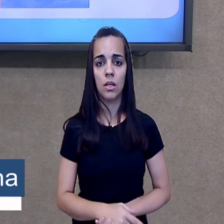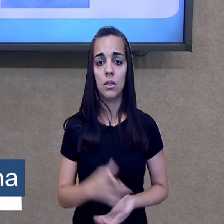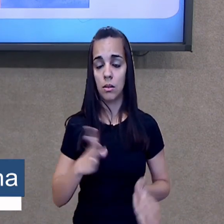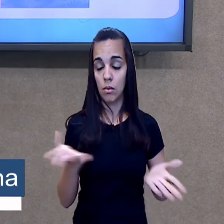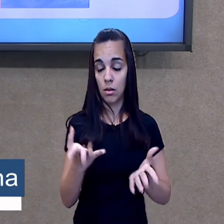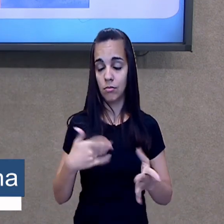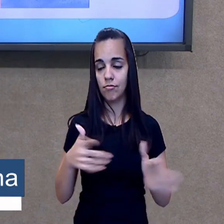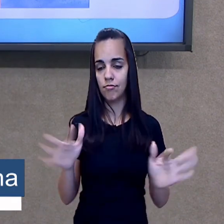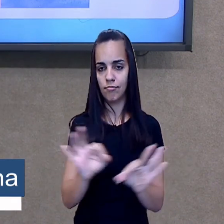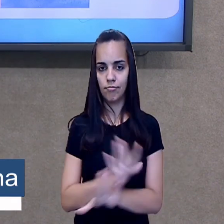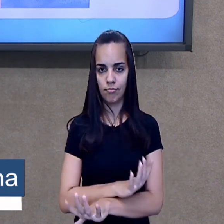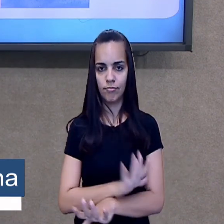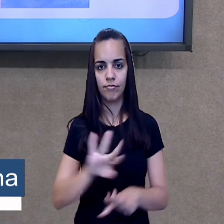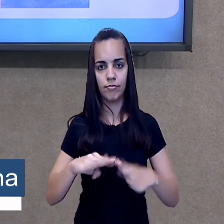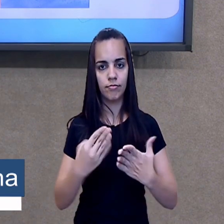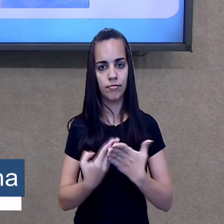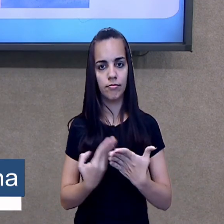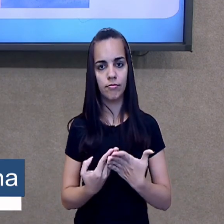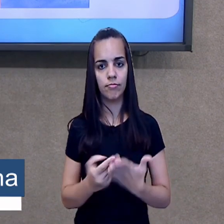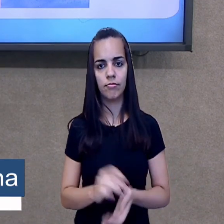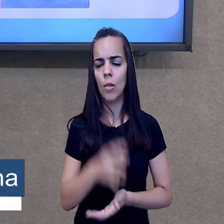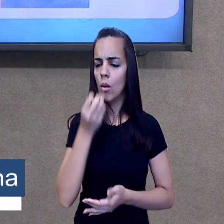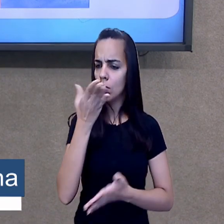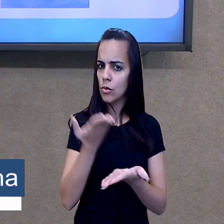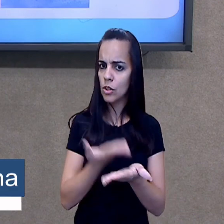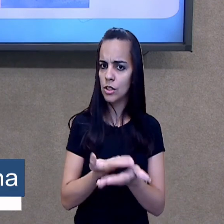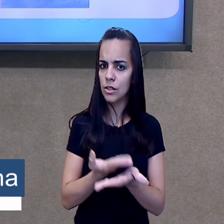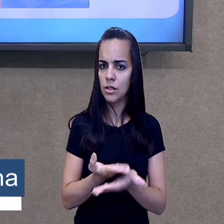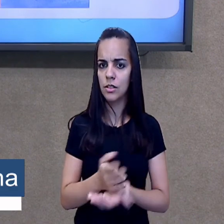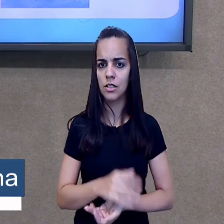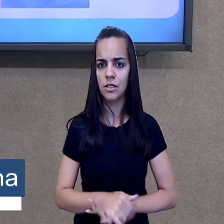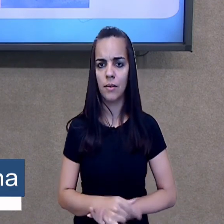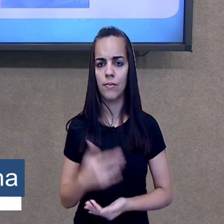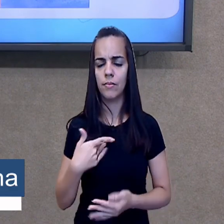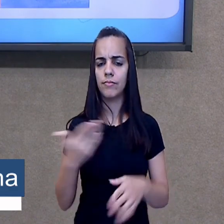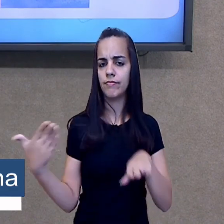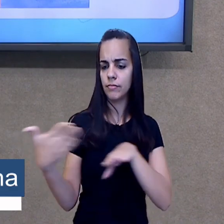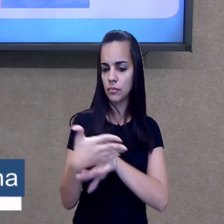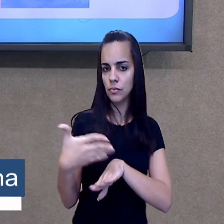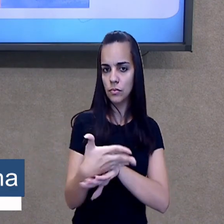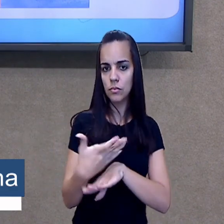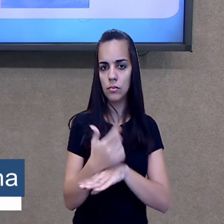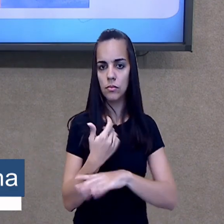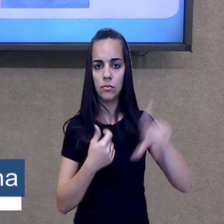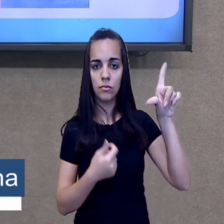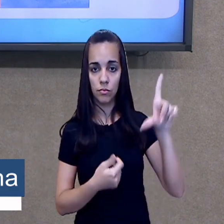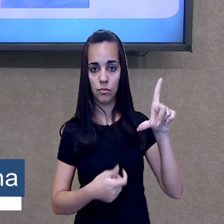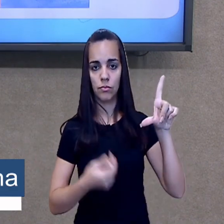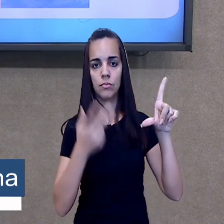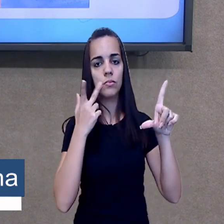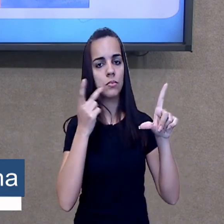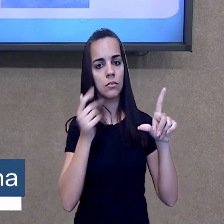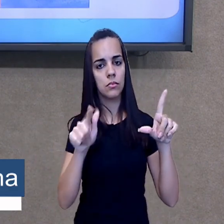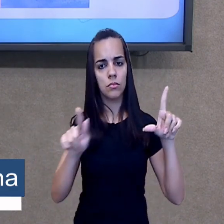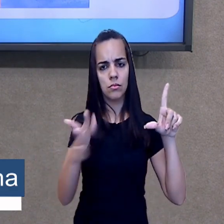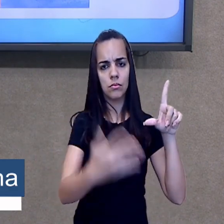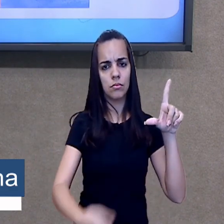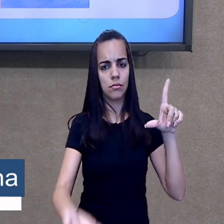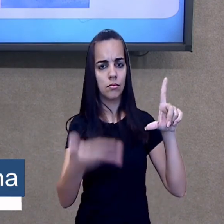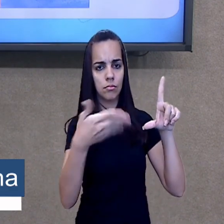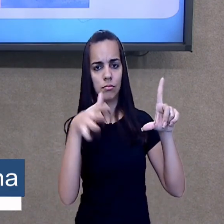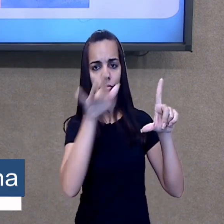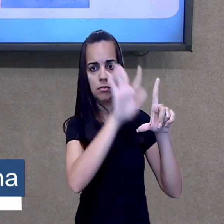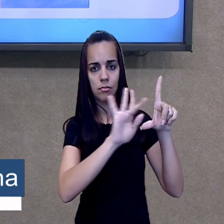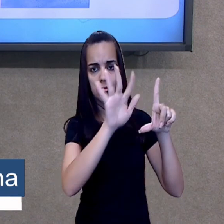aula. Bons estudos. E para acessar a nossa plataforma SMED-GV, aponte a câmera